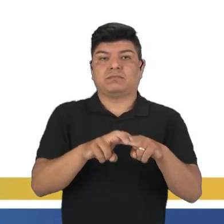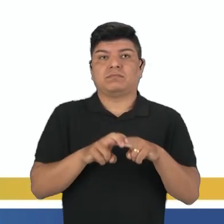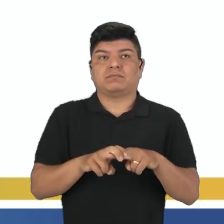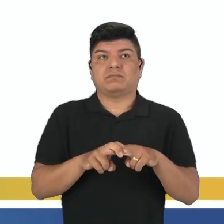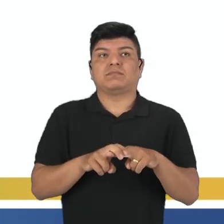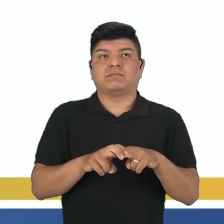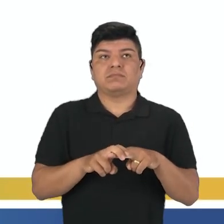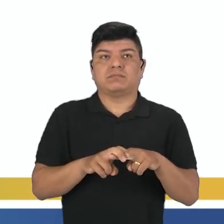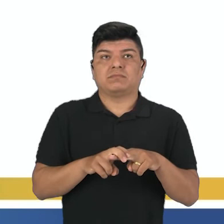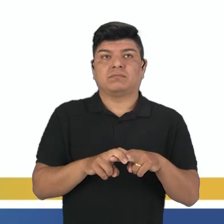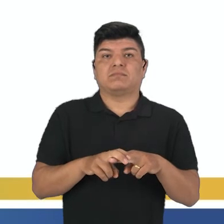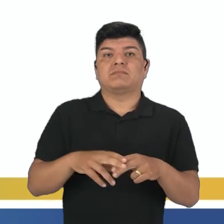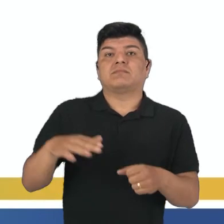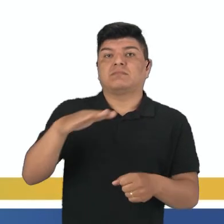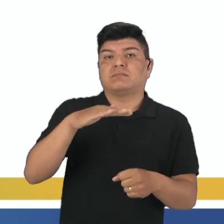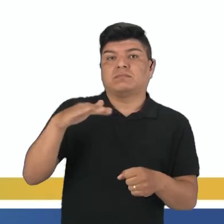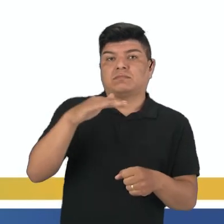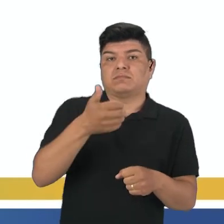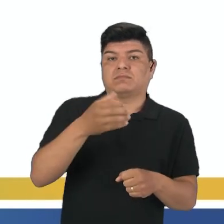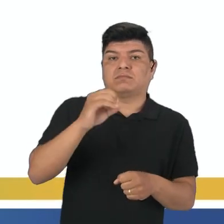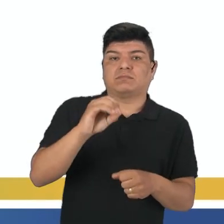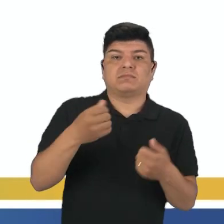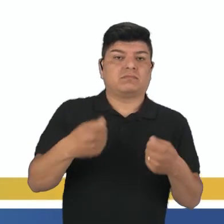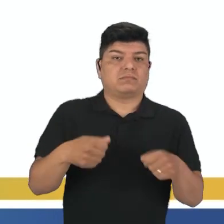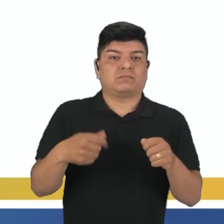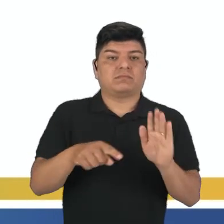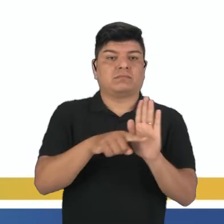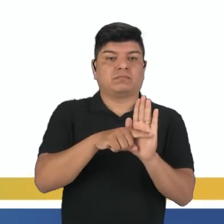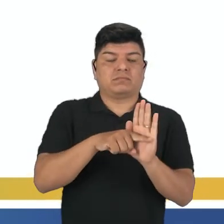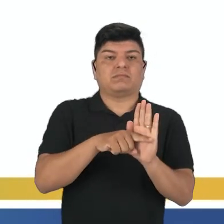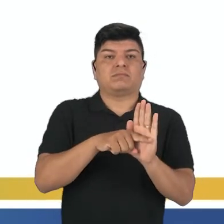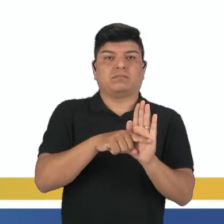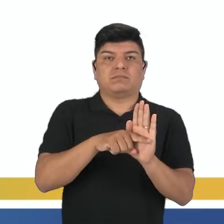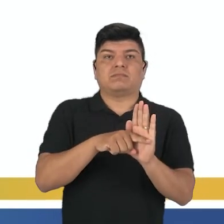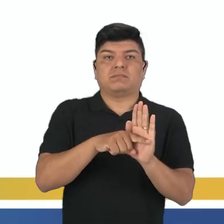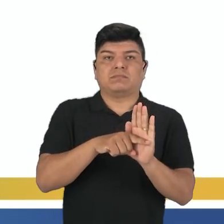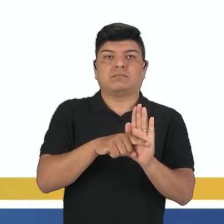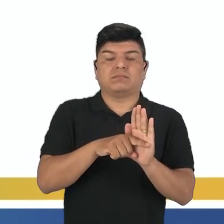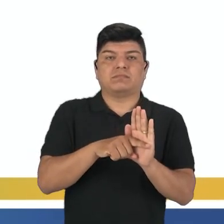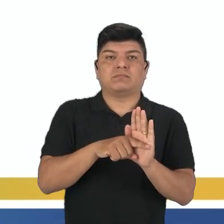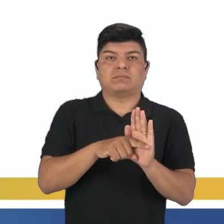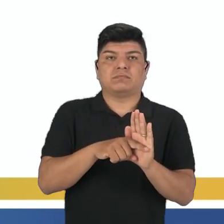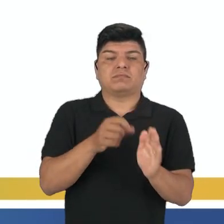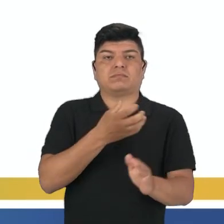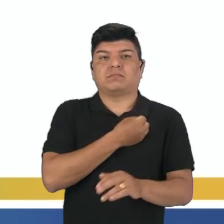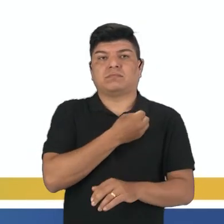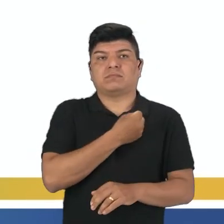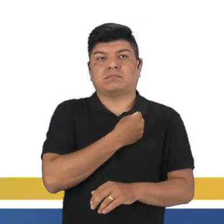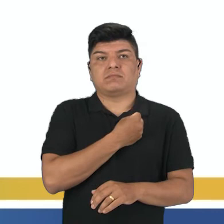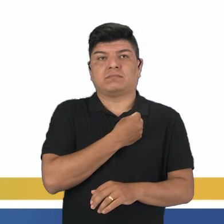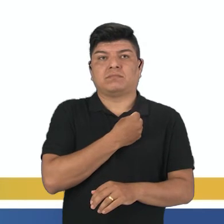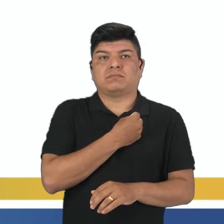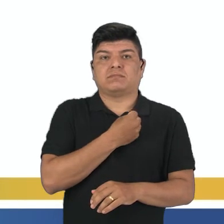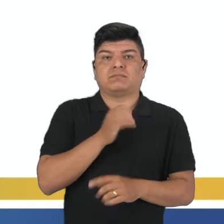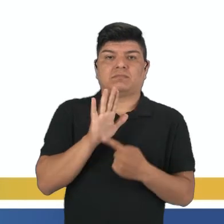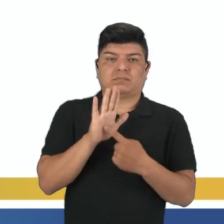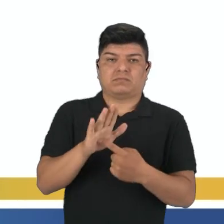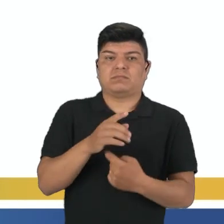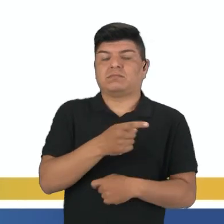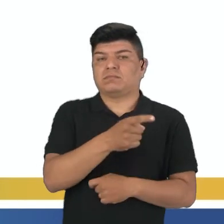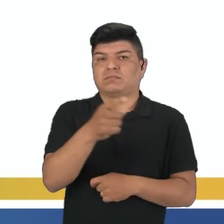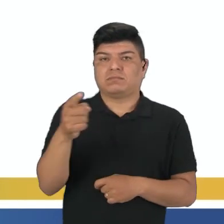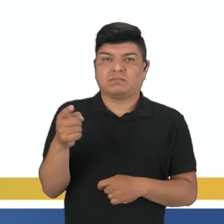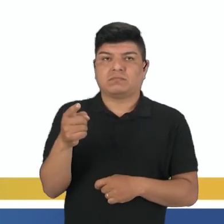portanto, o expoente da base 10 precisa ser negativo. Então, esse número aí que nós apresentamos